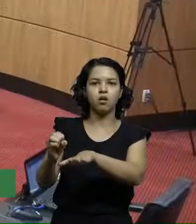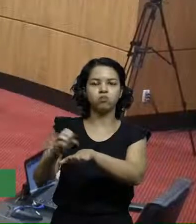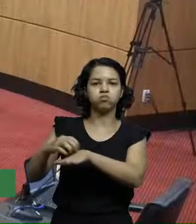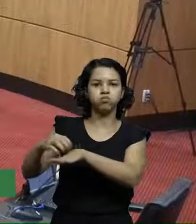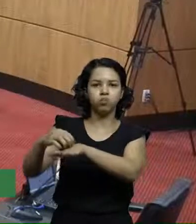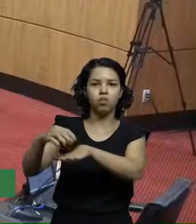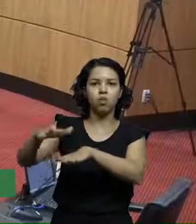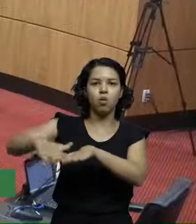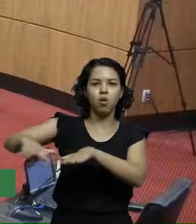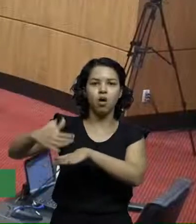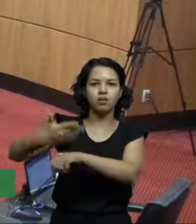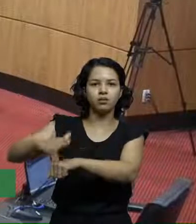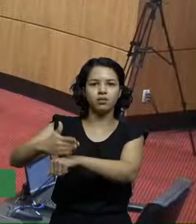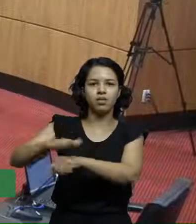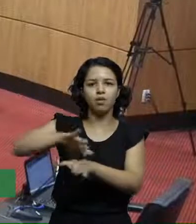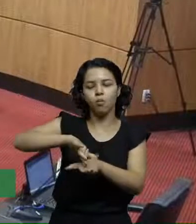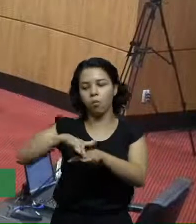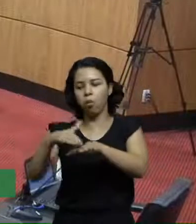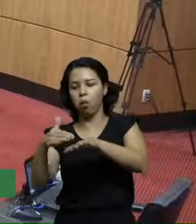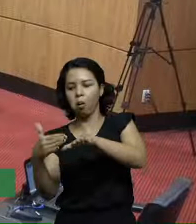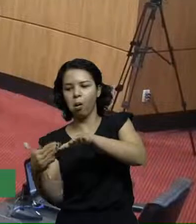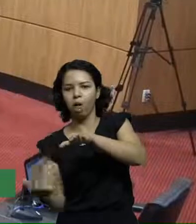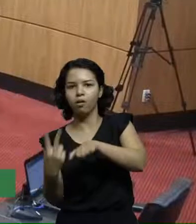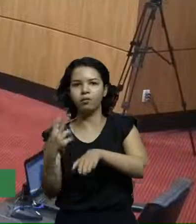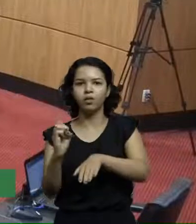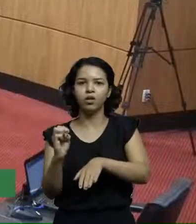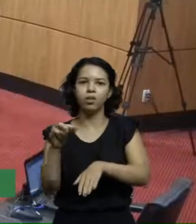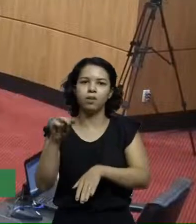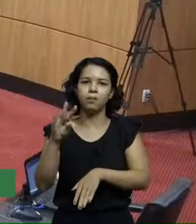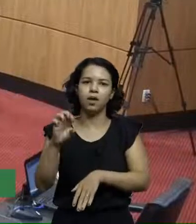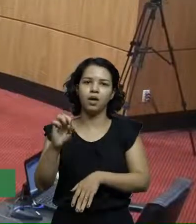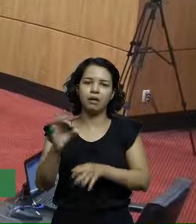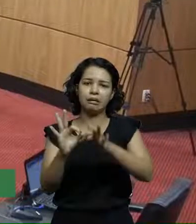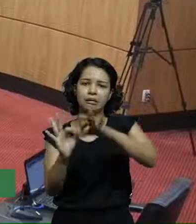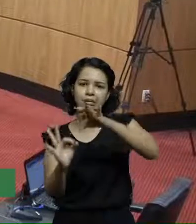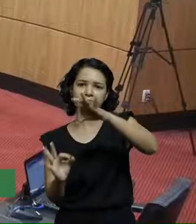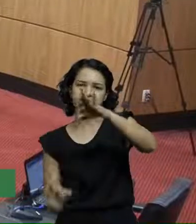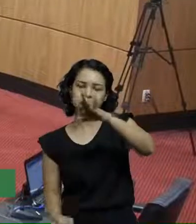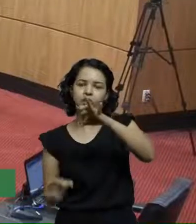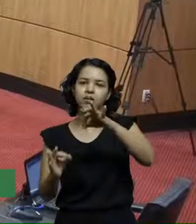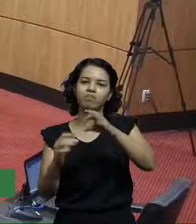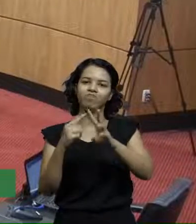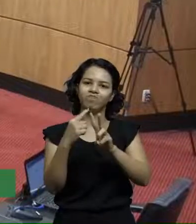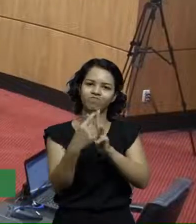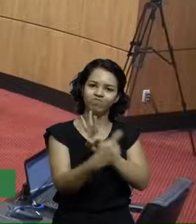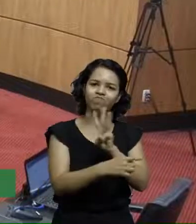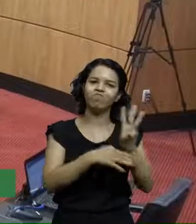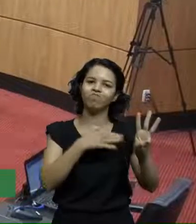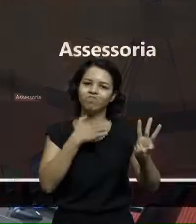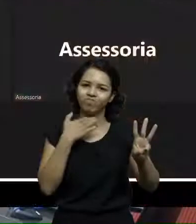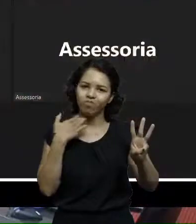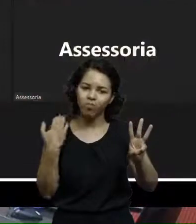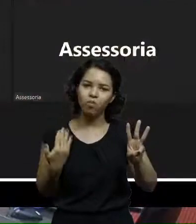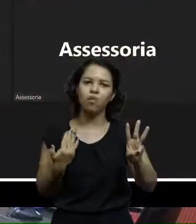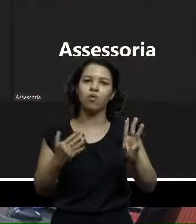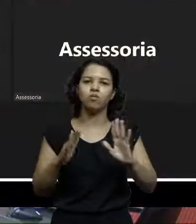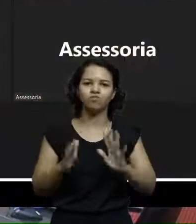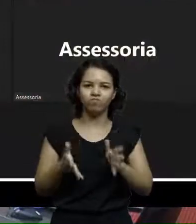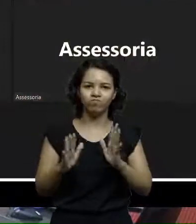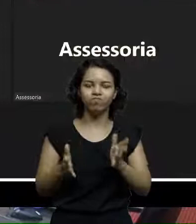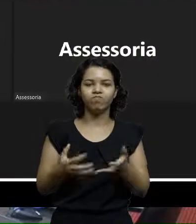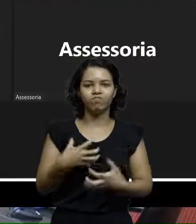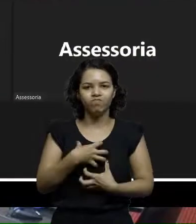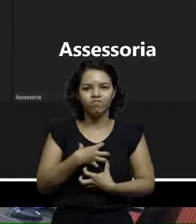e caiu numa ribanceira aí de 20 metros de altura. Infelizmente, perdemos três valorosos militares. E fica de luto